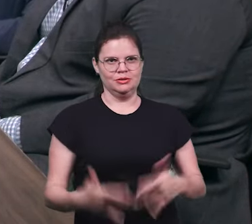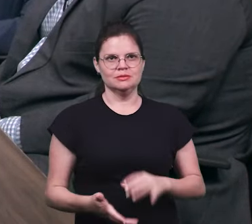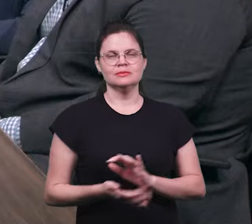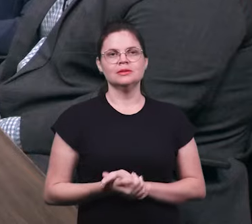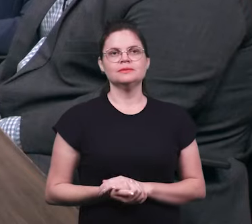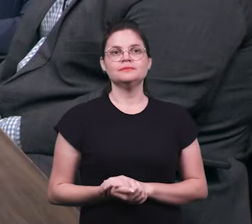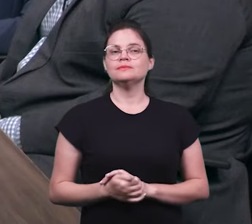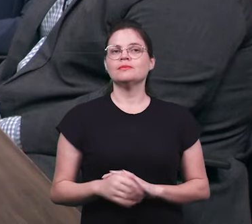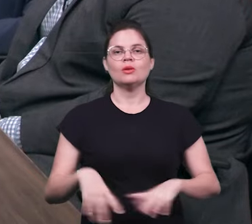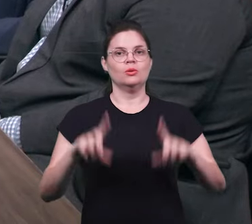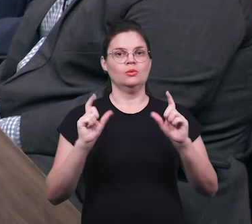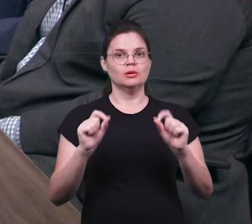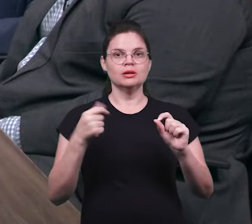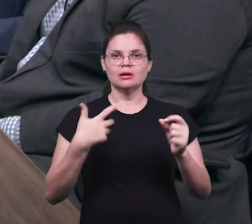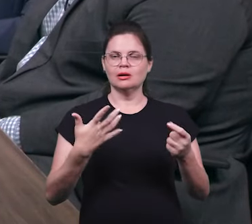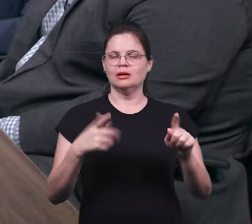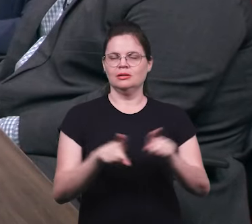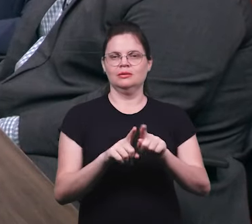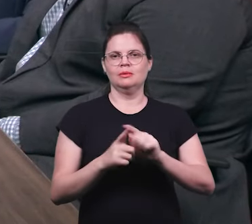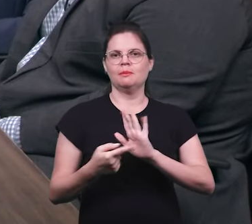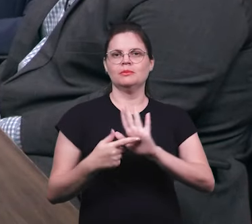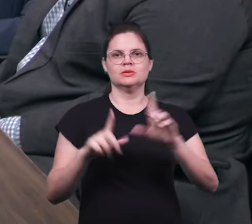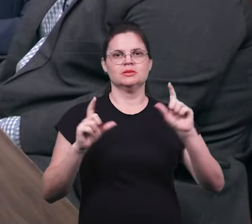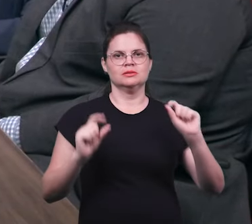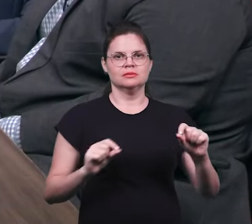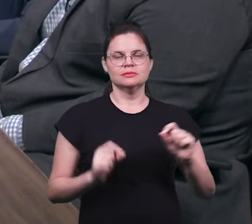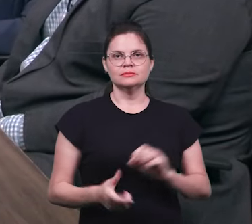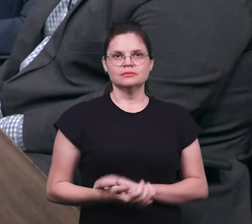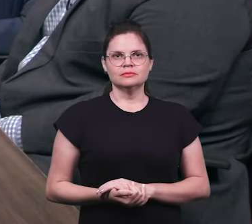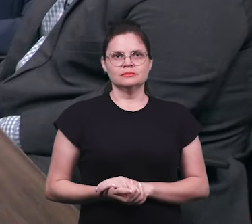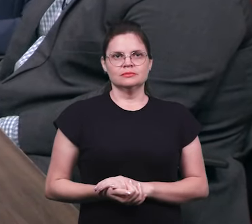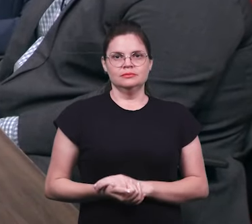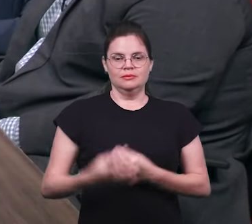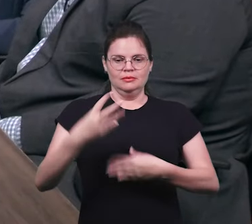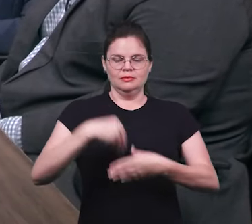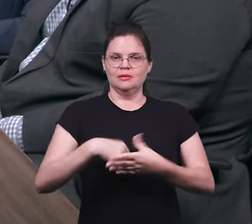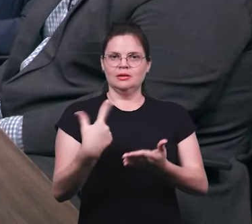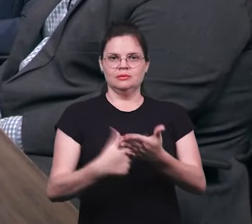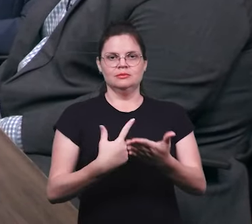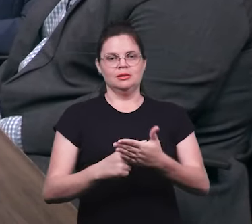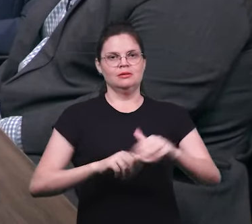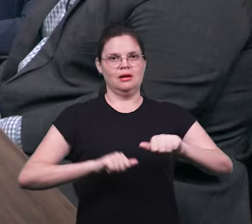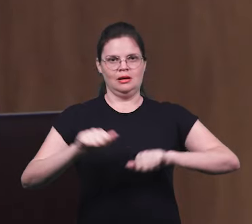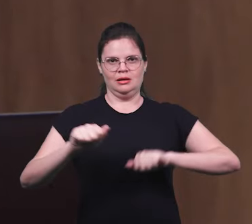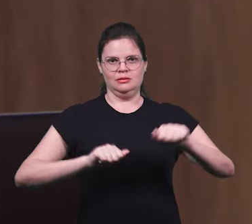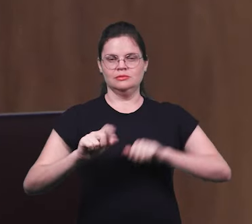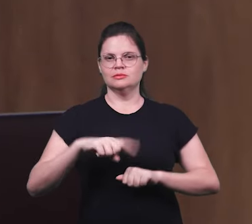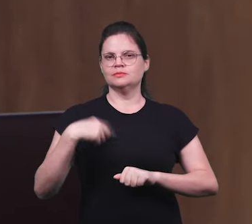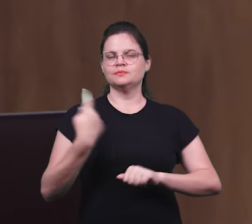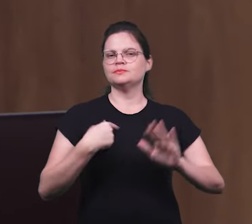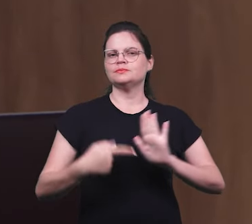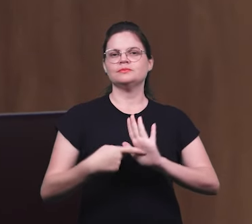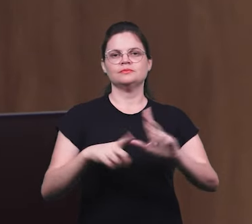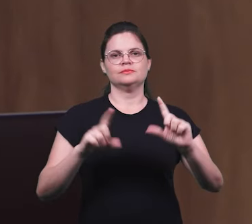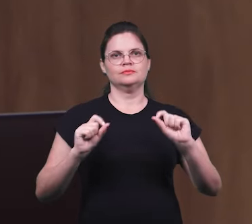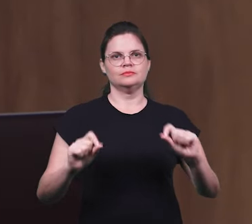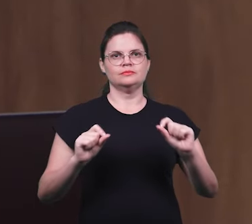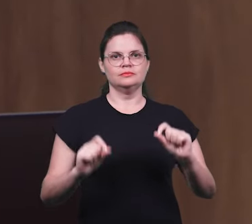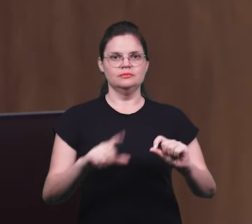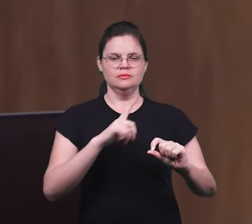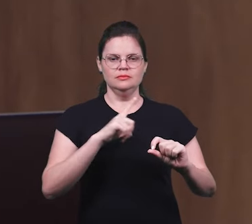aqui. Vamos lá. Não, o que eu queria só ressaltar aqui, importante para nós, é porque no livro de Atos, nós podemos dizer que foram